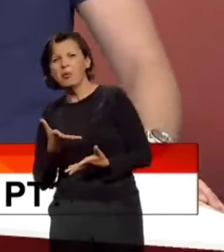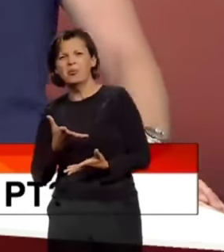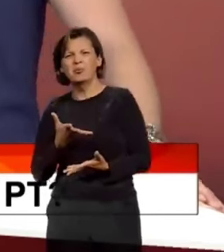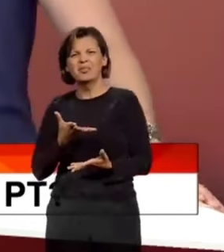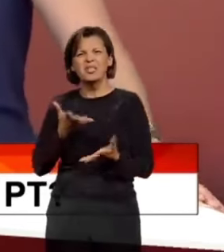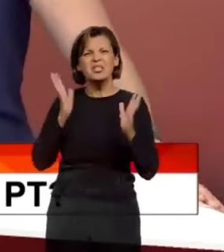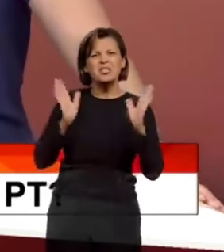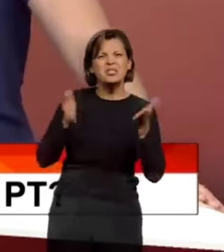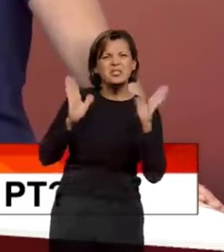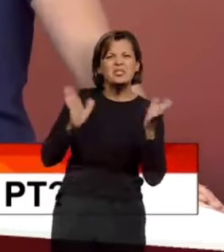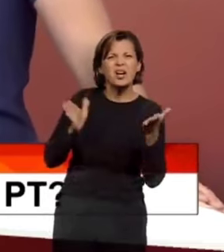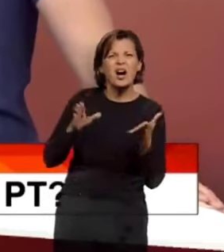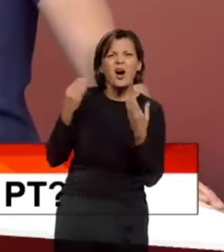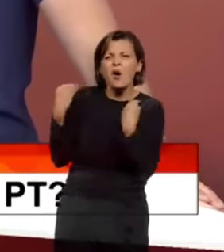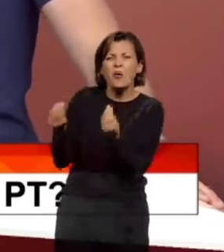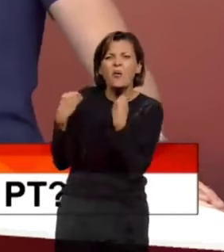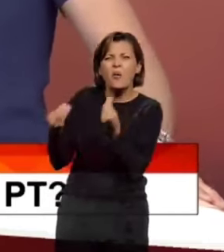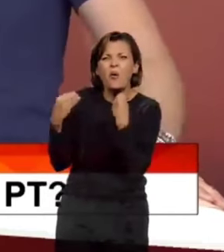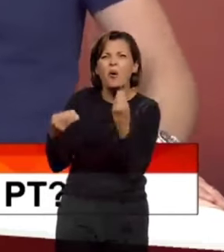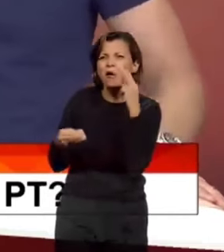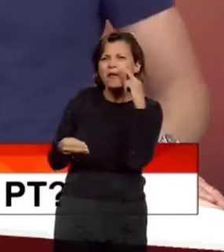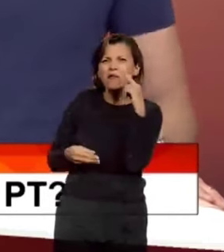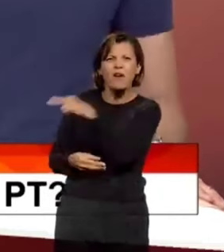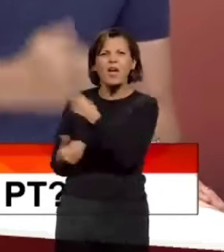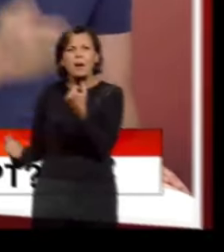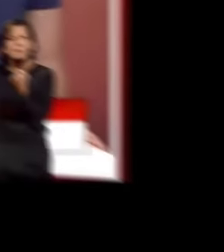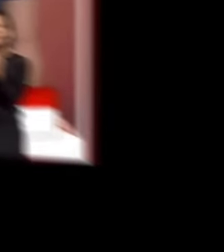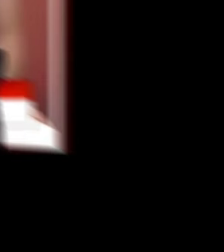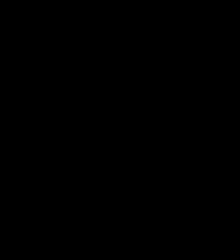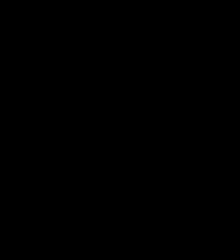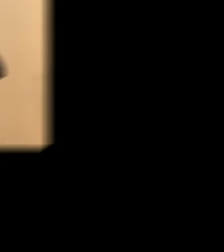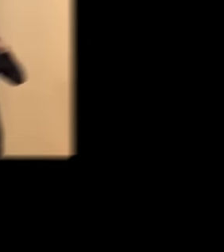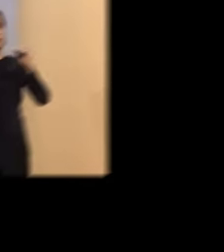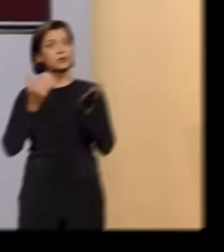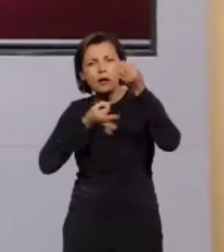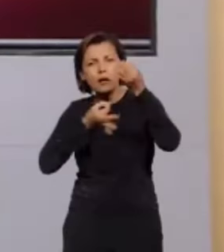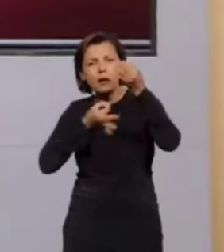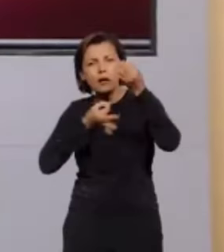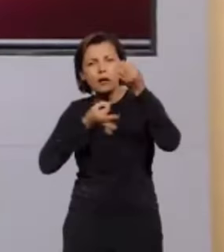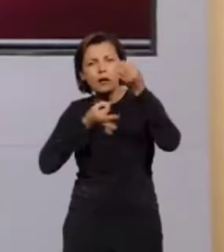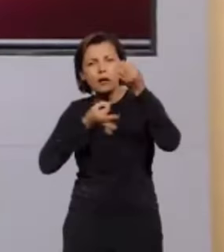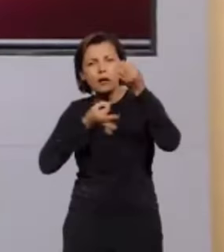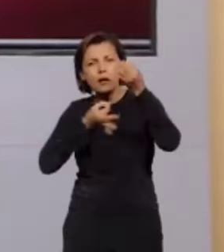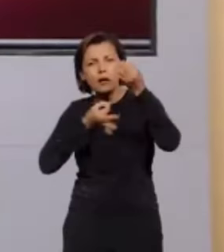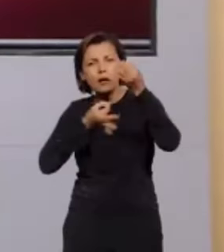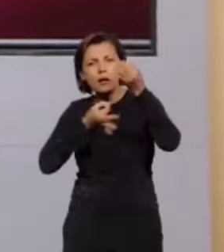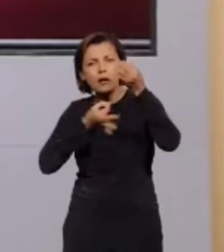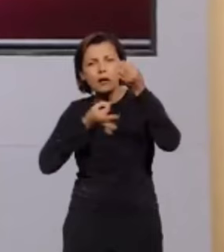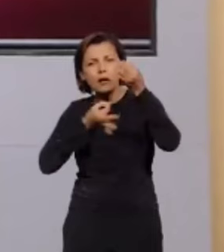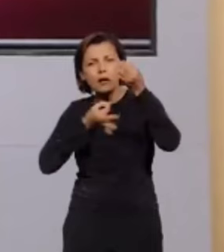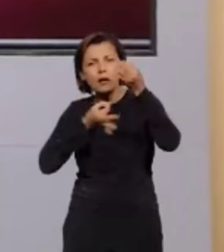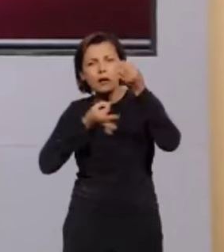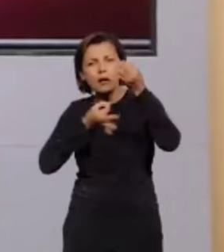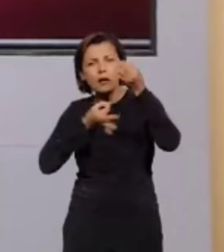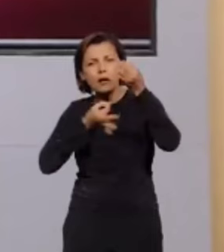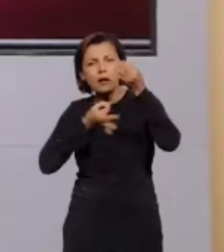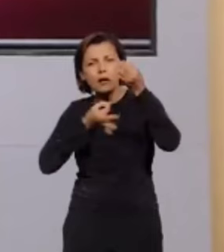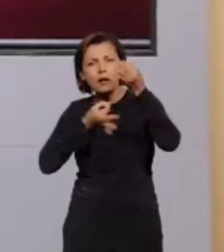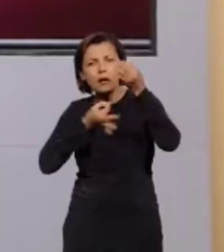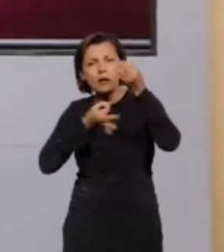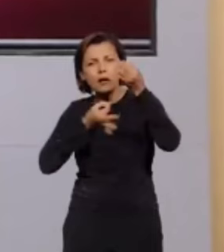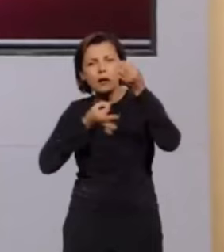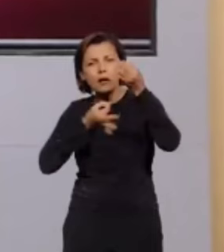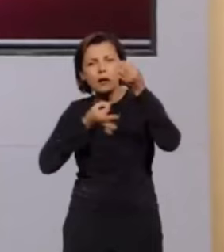nessa mas dói na alma de um cara de bem assistir um cara defendendo bandido é no vídeo de hoje vamos